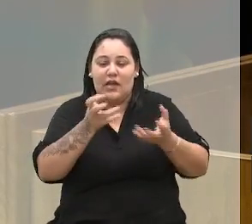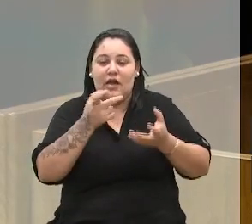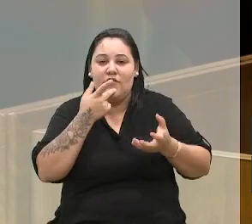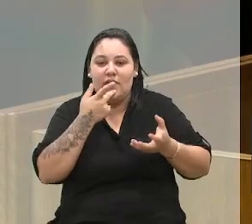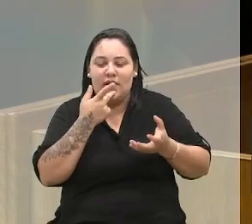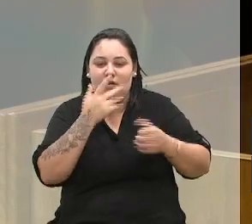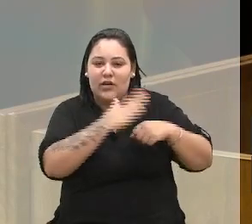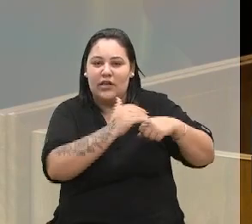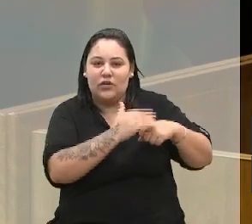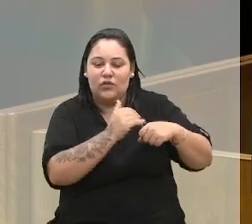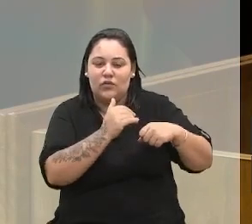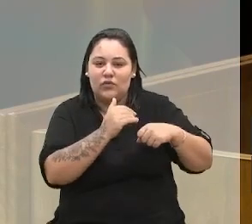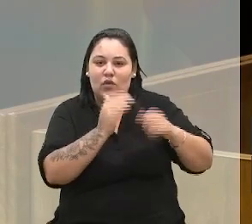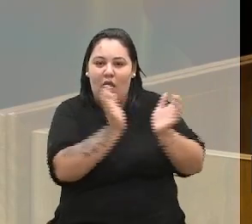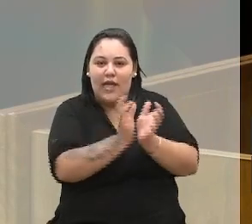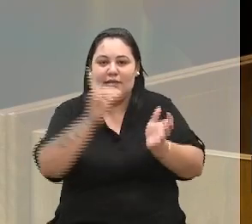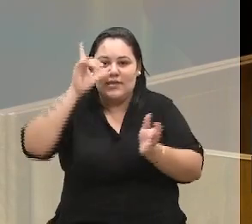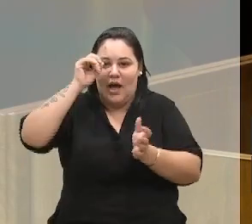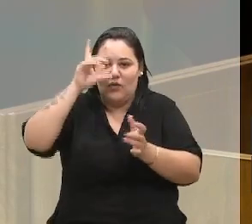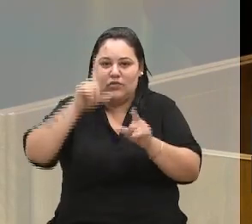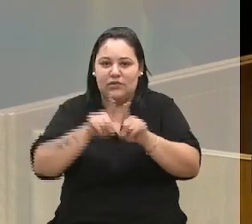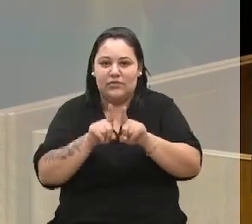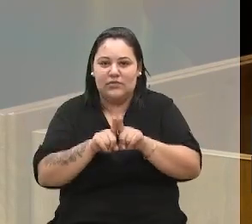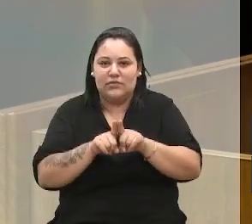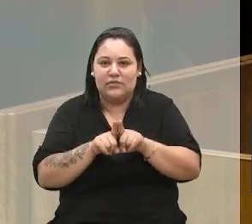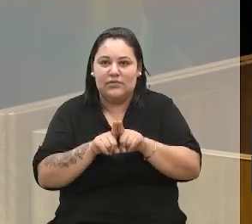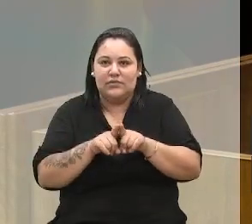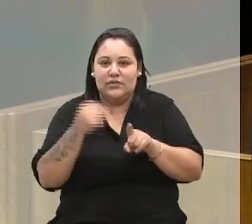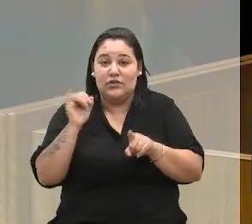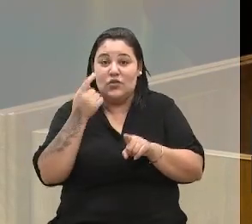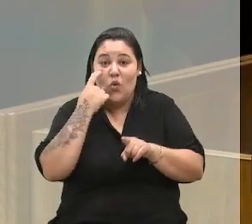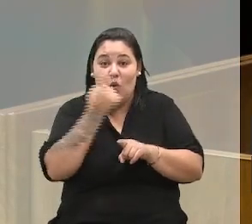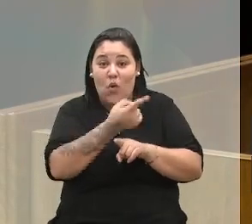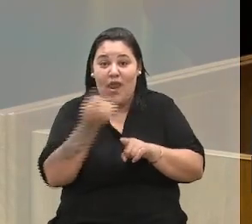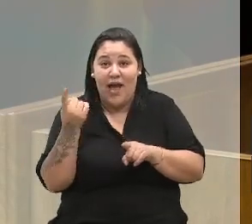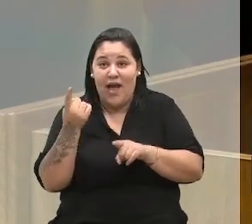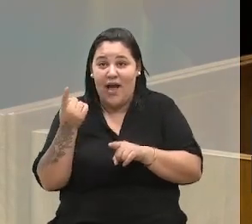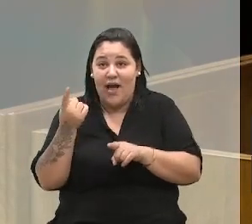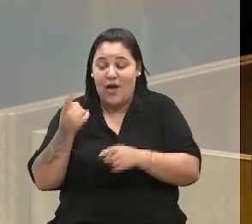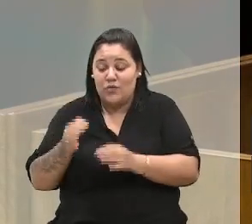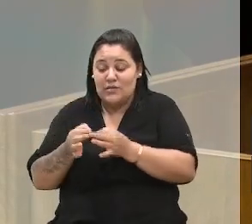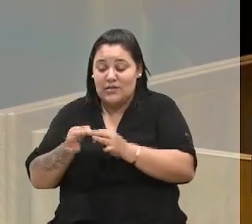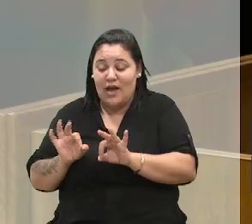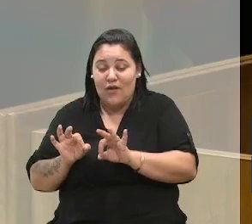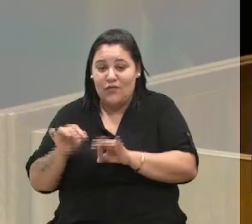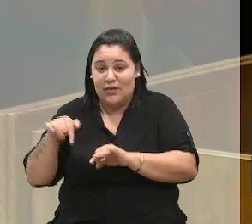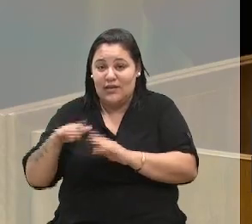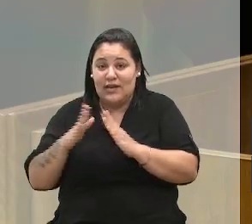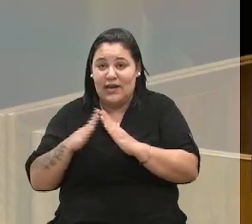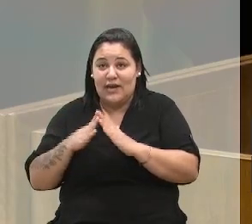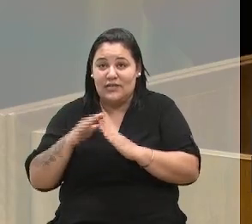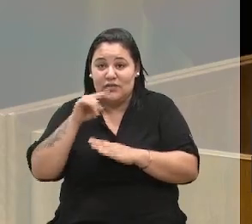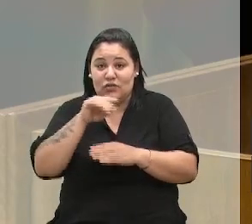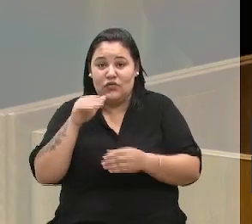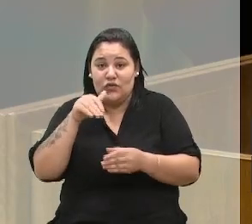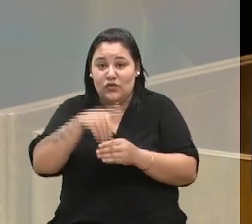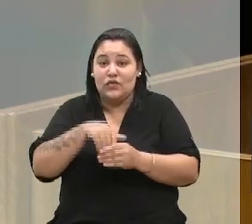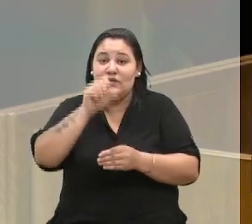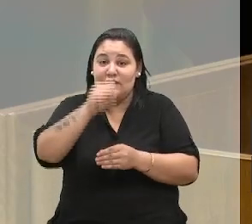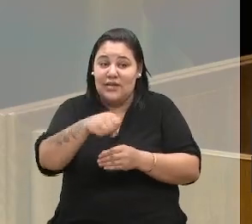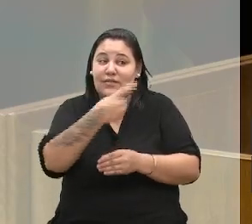Scalco, que se o senhor olhar os anais desta casa, o senhor votou sim pela obra da Gracema